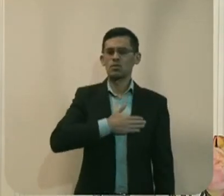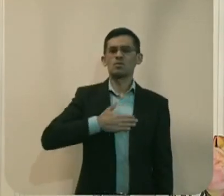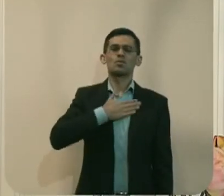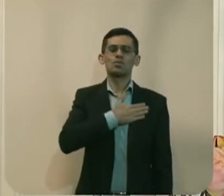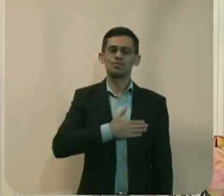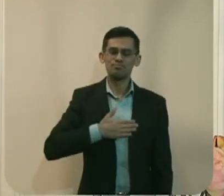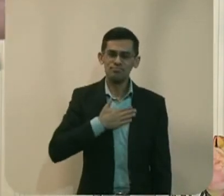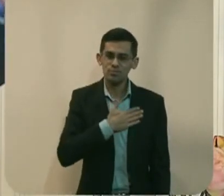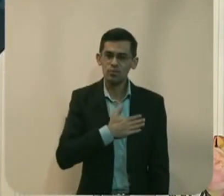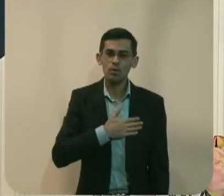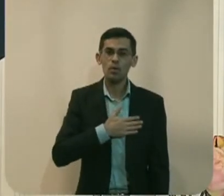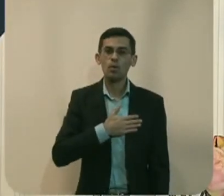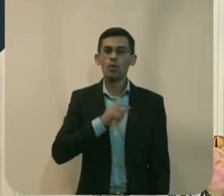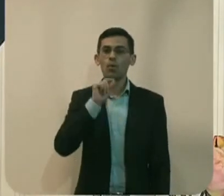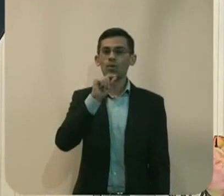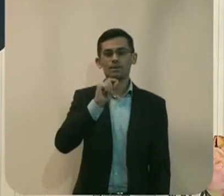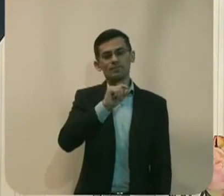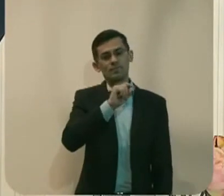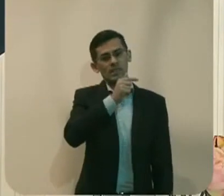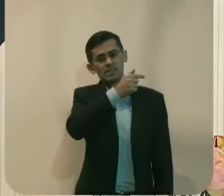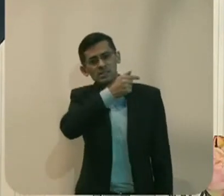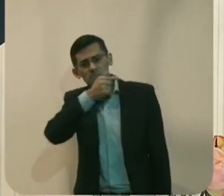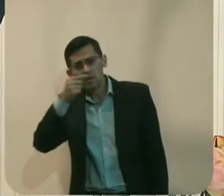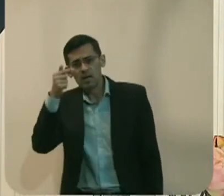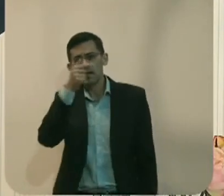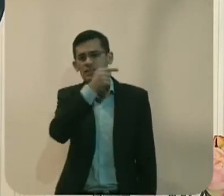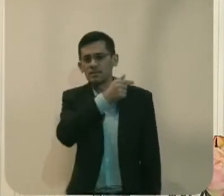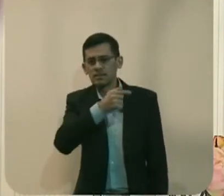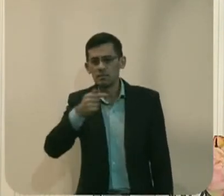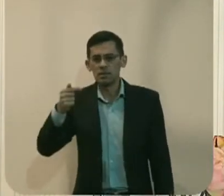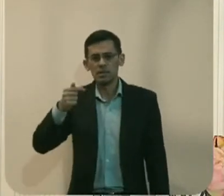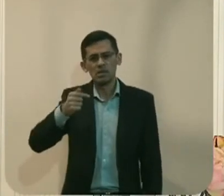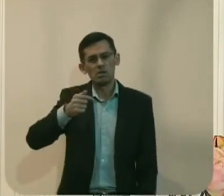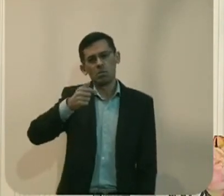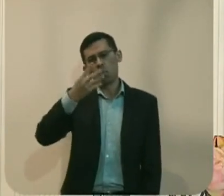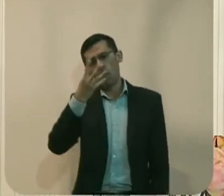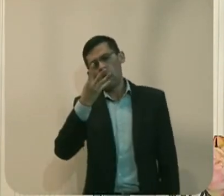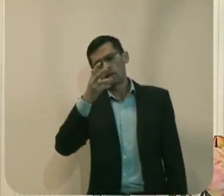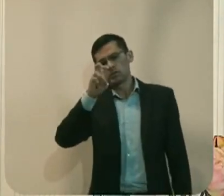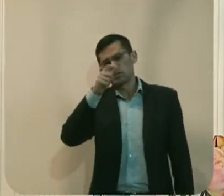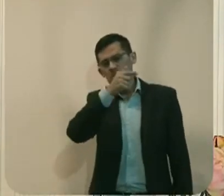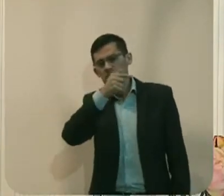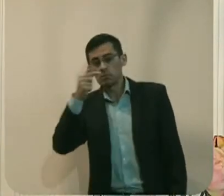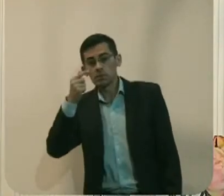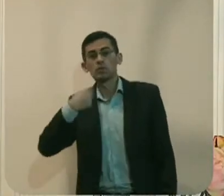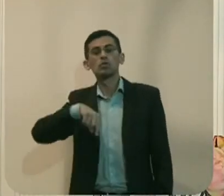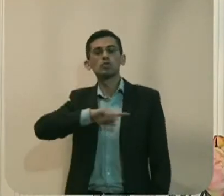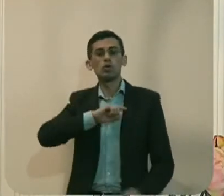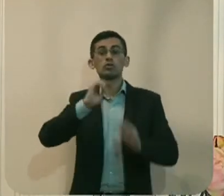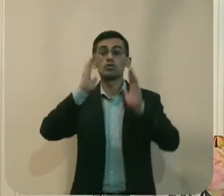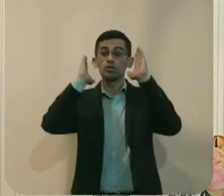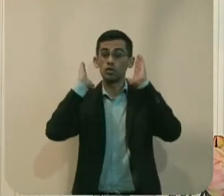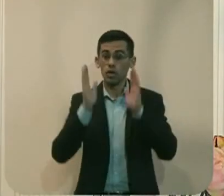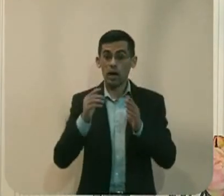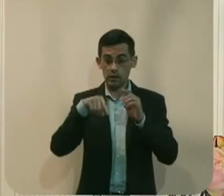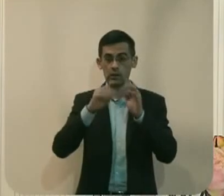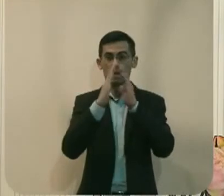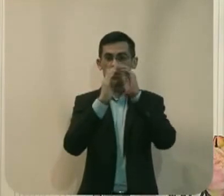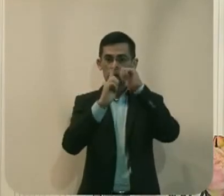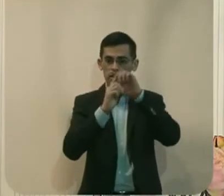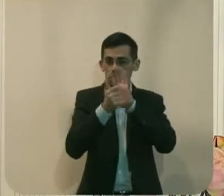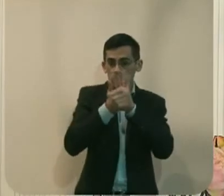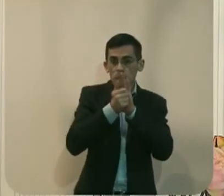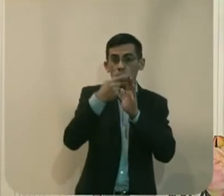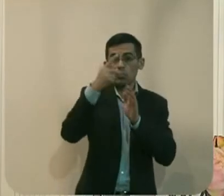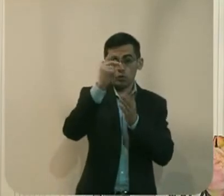gostosa, que ao longo dessas semanas aí, 4, 5 semanas, a gente já distribuiu à igreja, com a